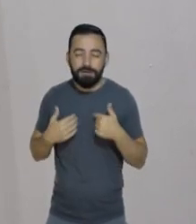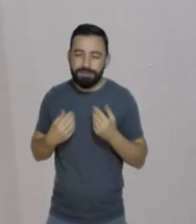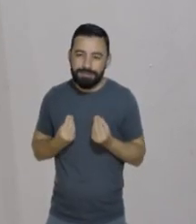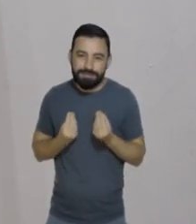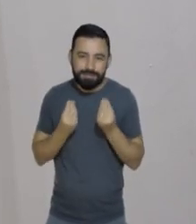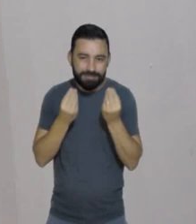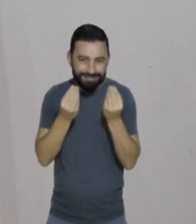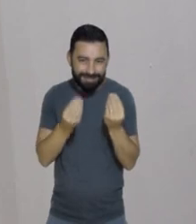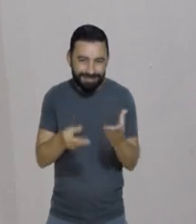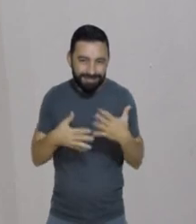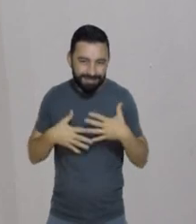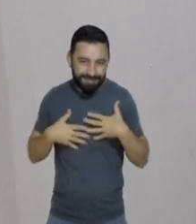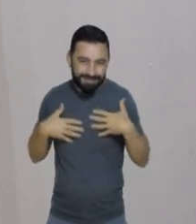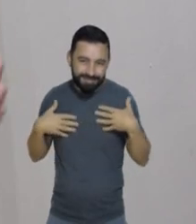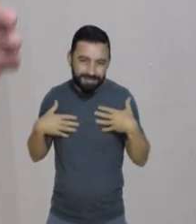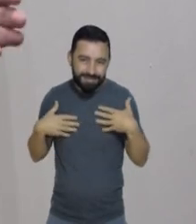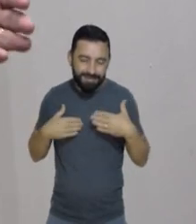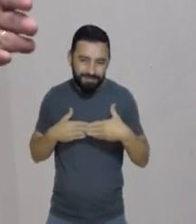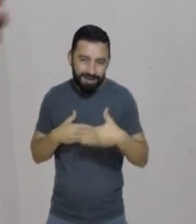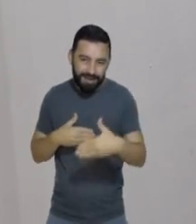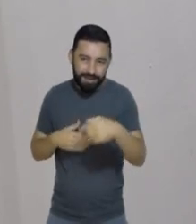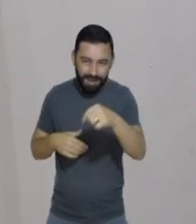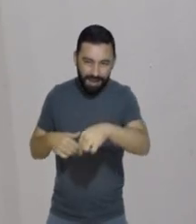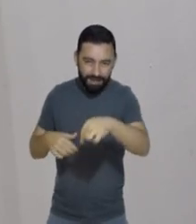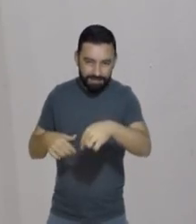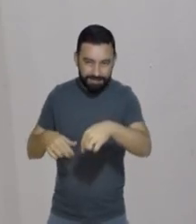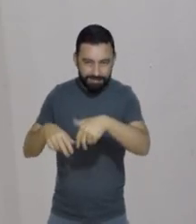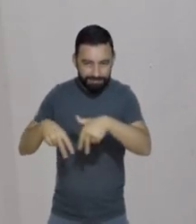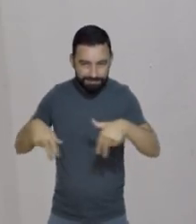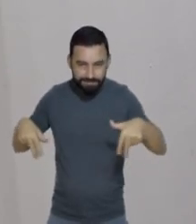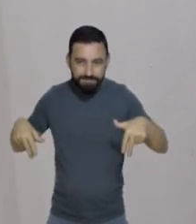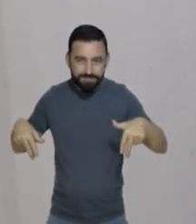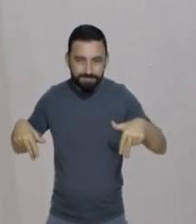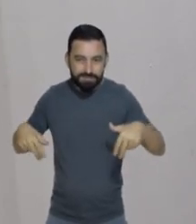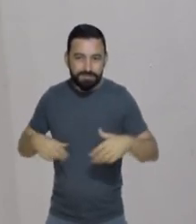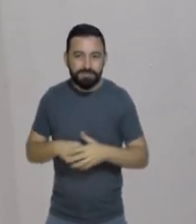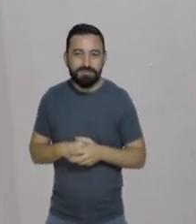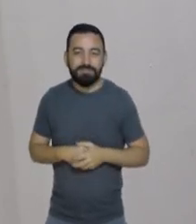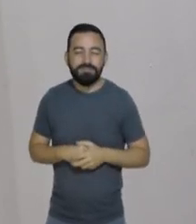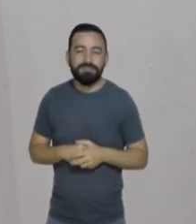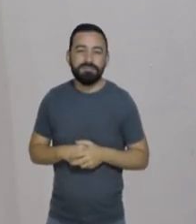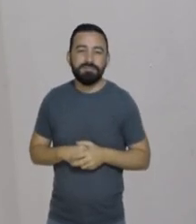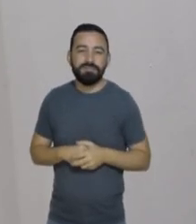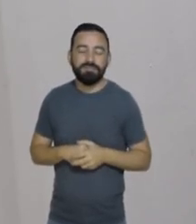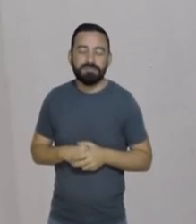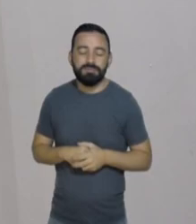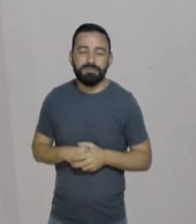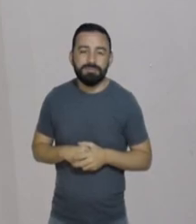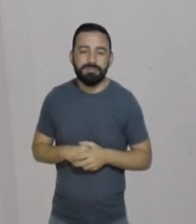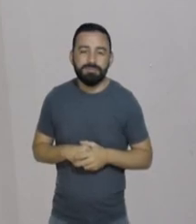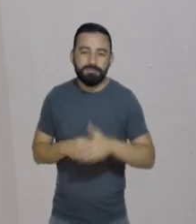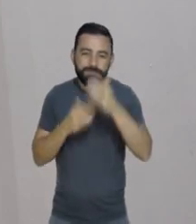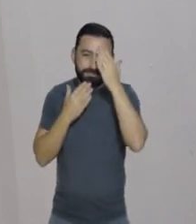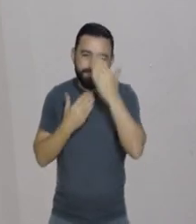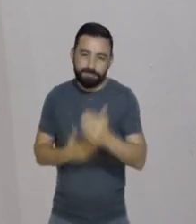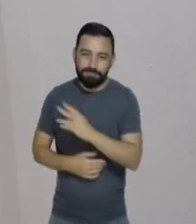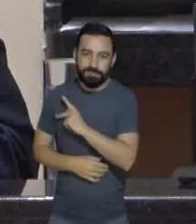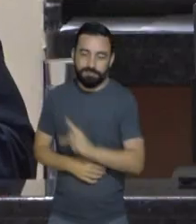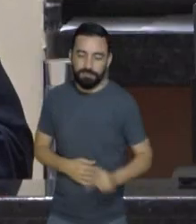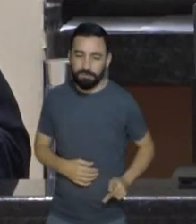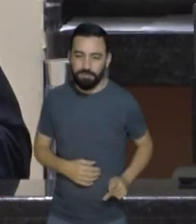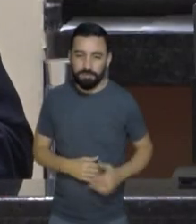a homenagem aqui na frente do plenário da nossa Assembleia. Muito obrigado, senhor